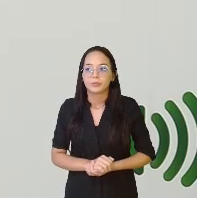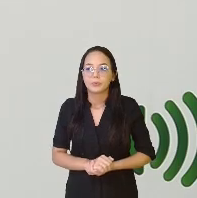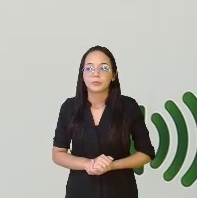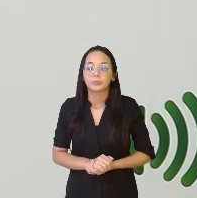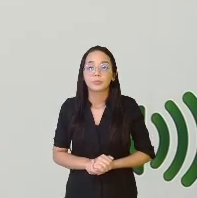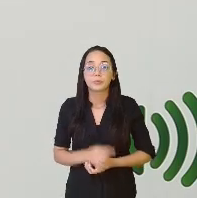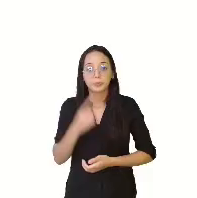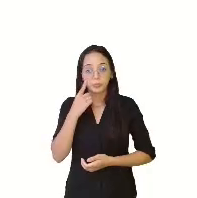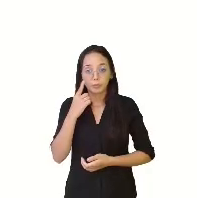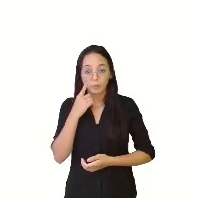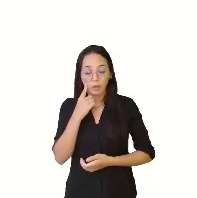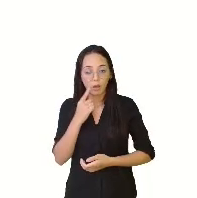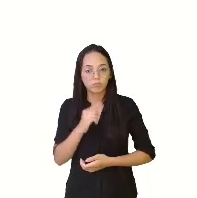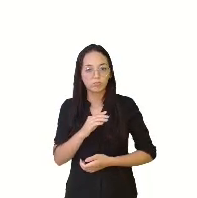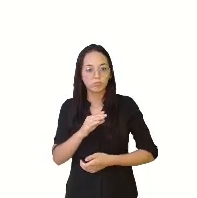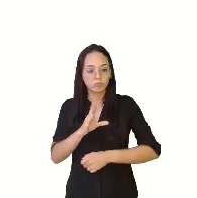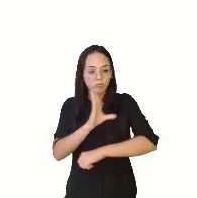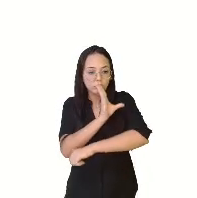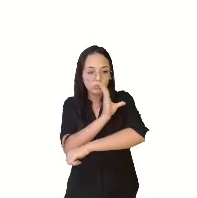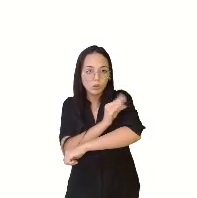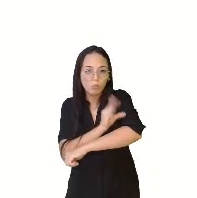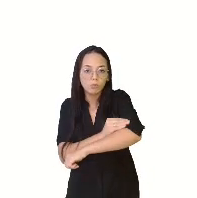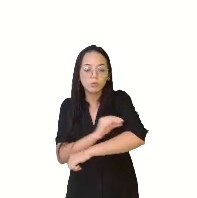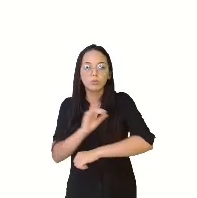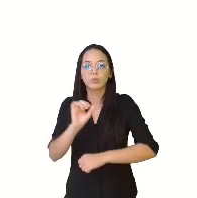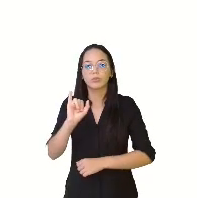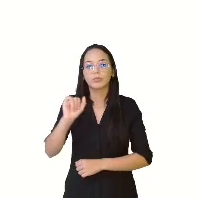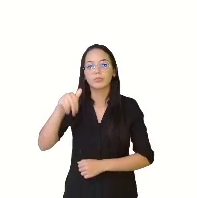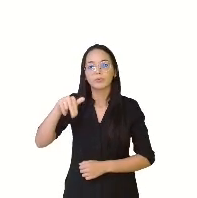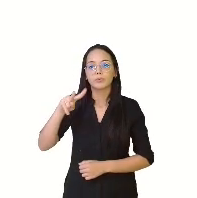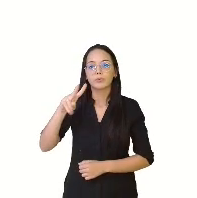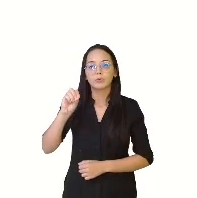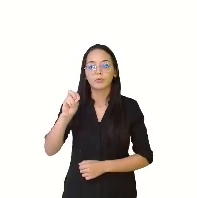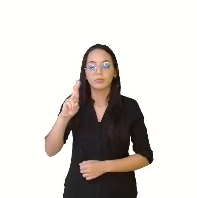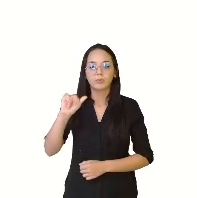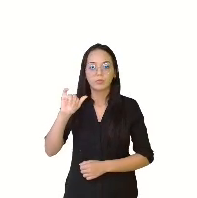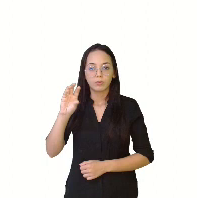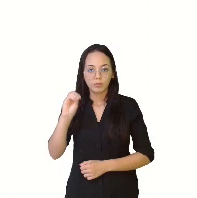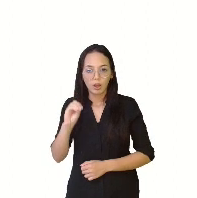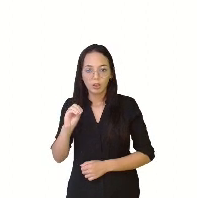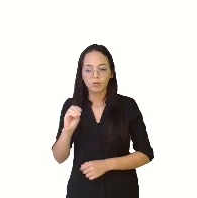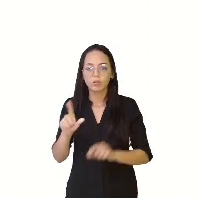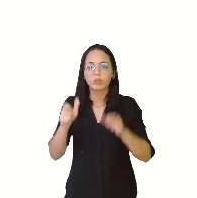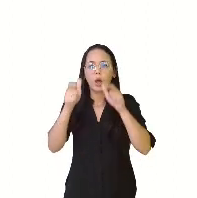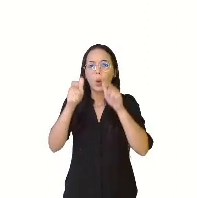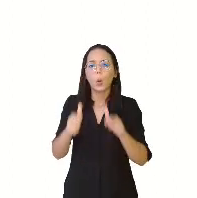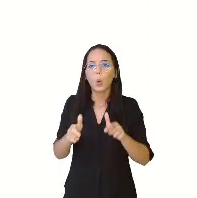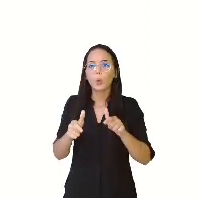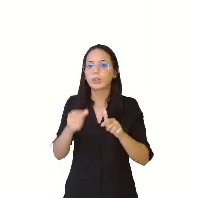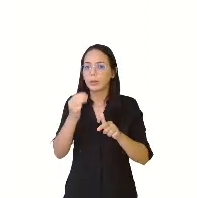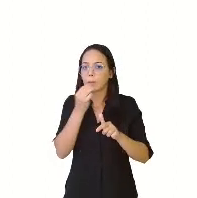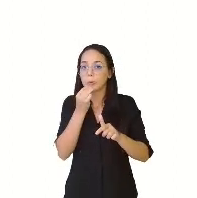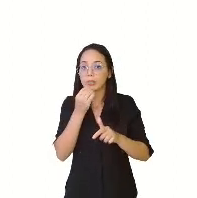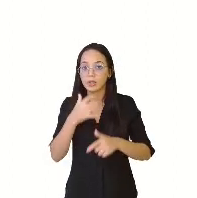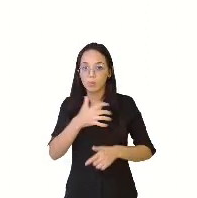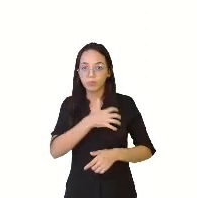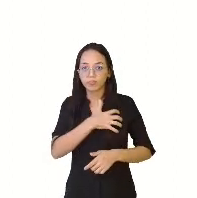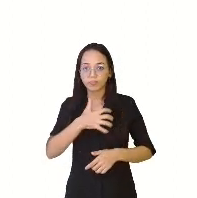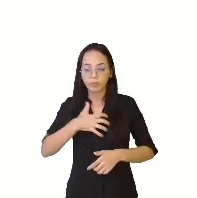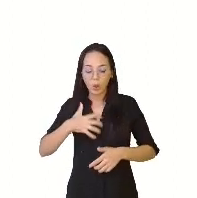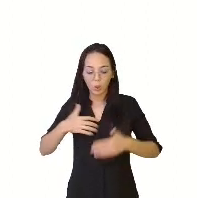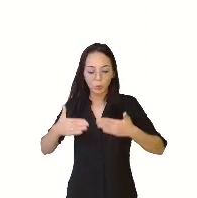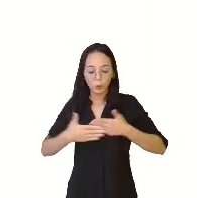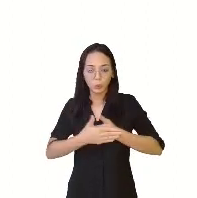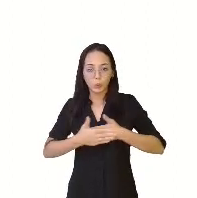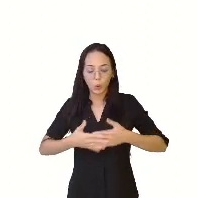Aqui, os músculos involuntários estão presentes principalmente na parede dos órgãos.